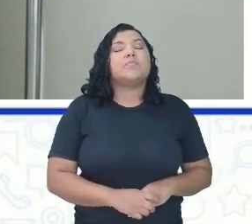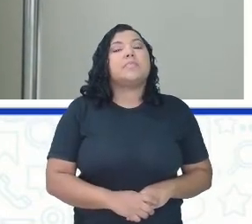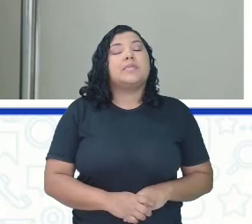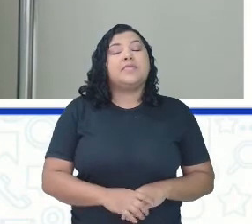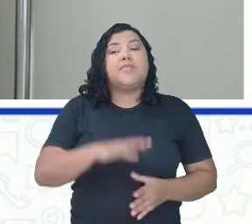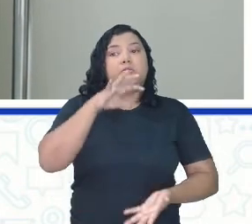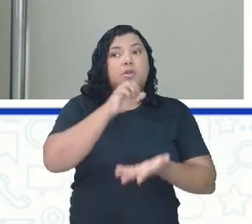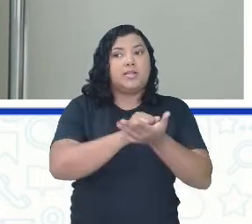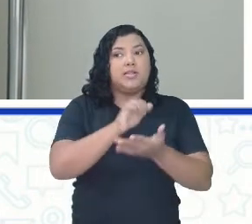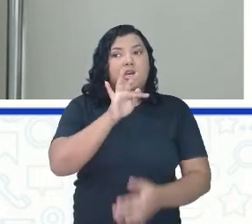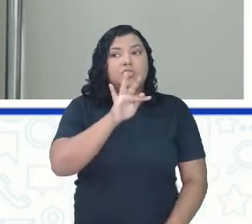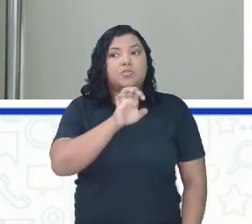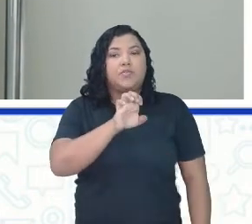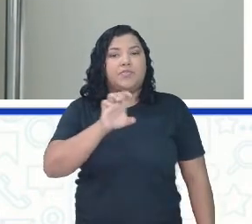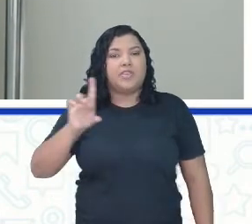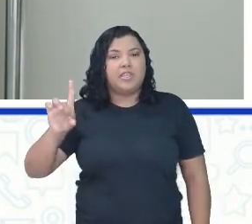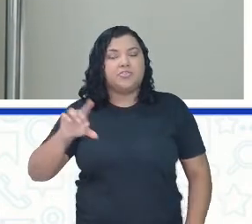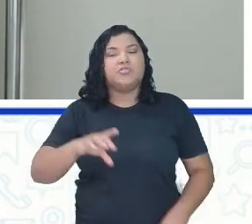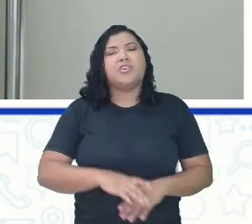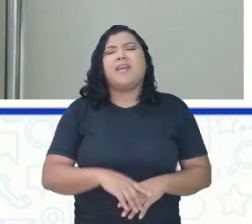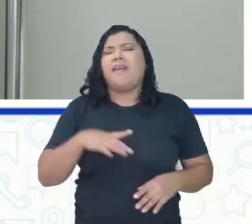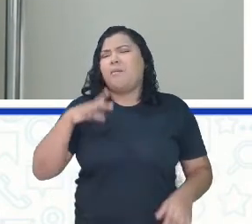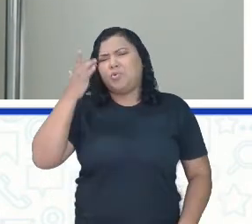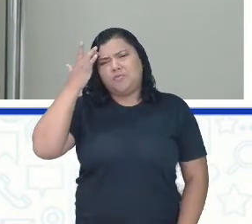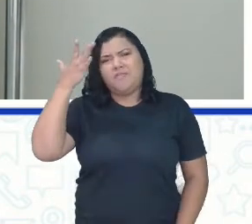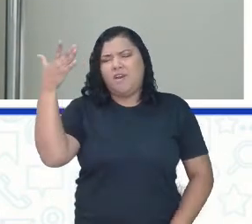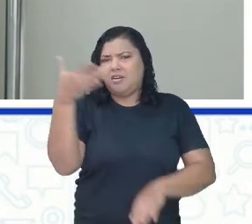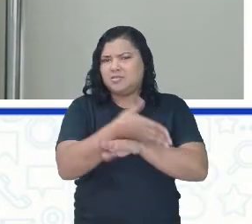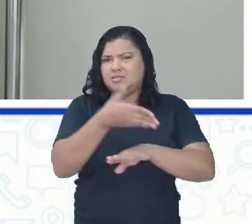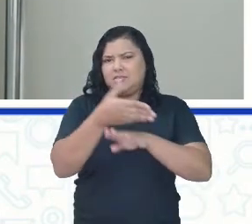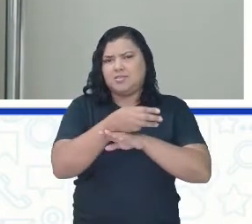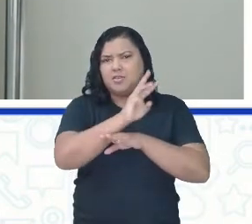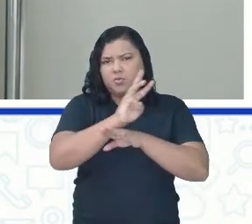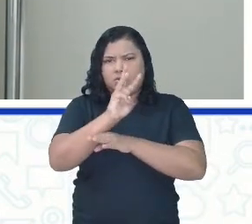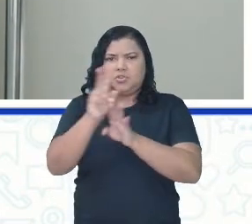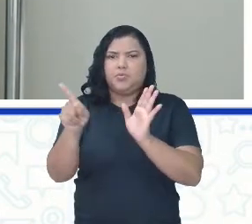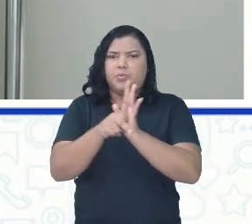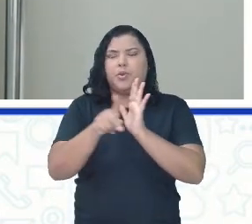o feed. É disponível facilmente nos sites dos